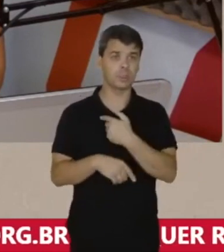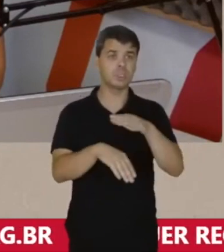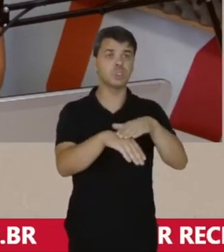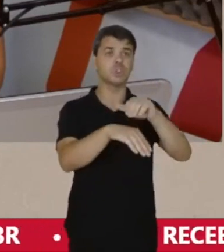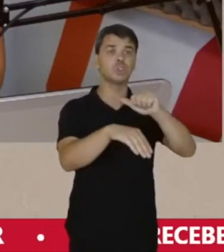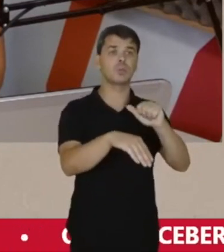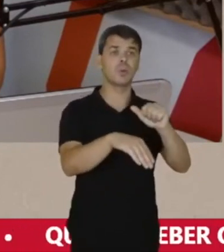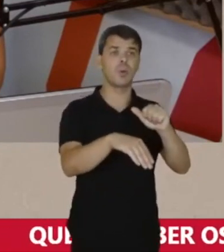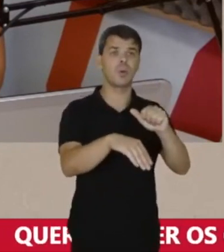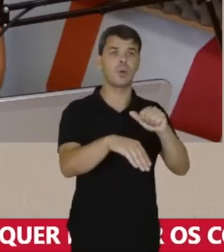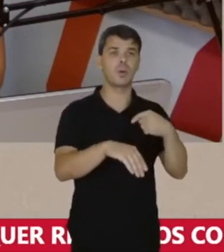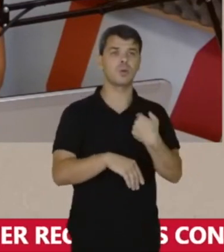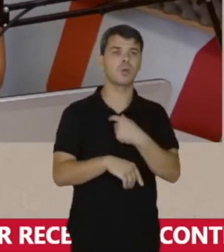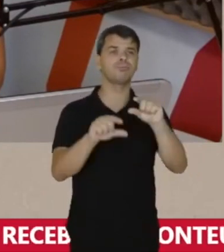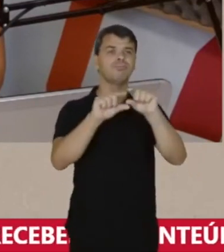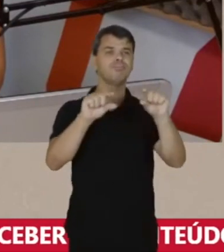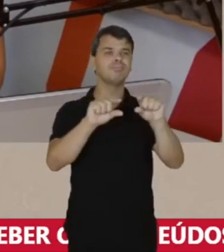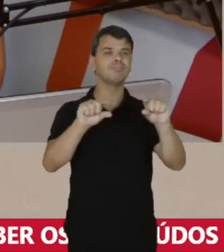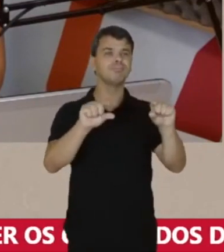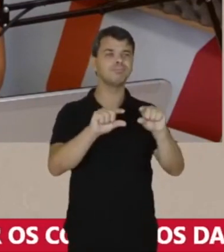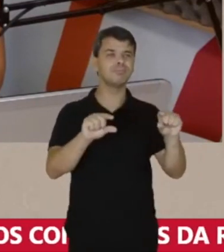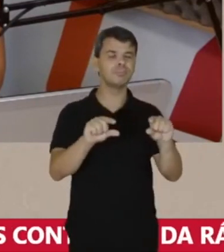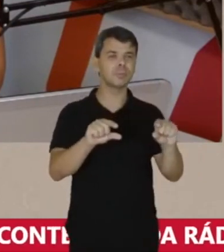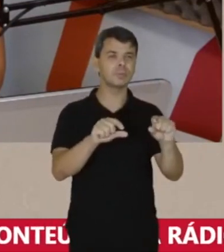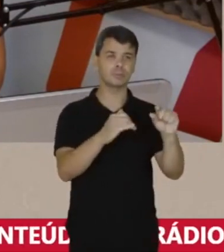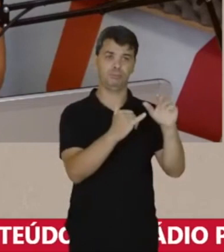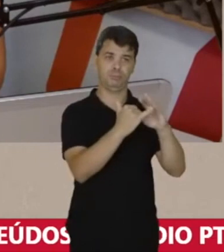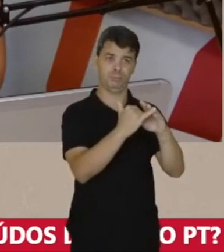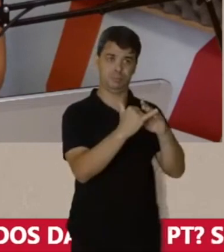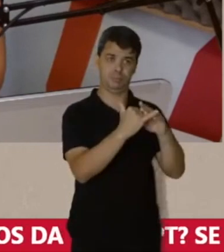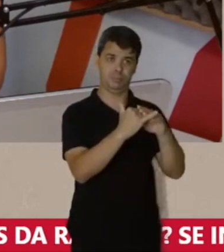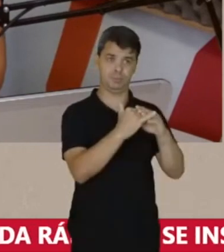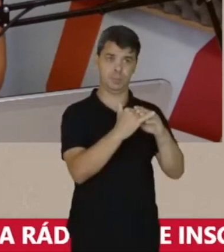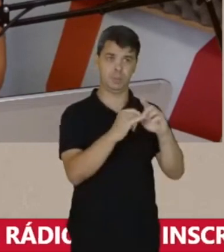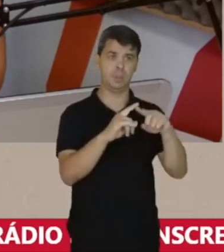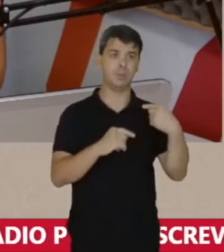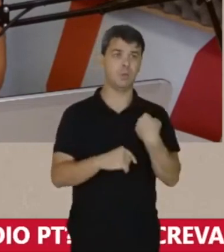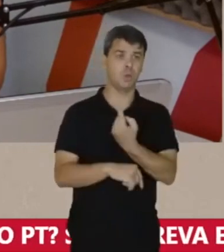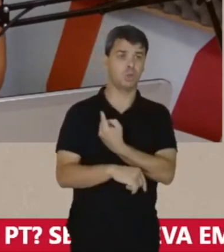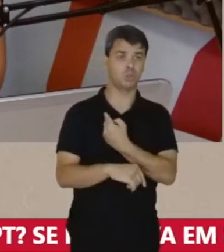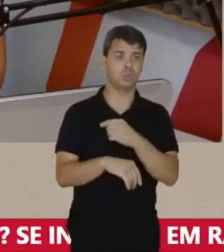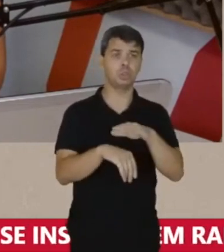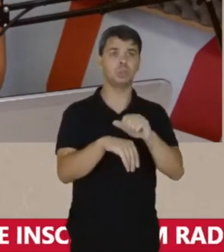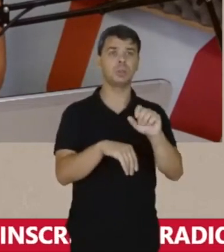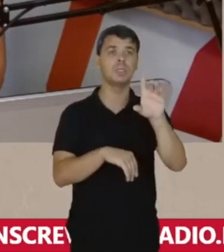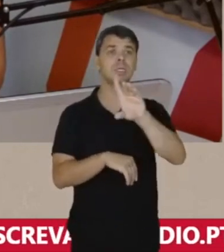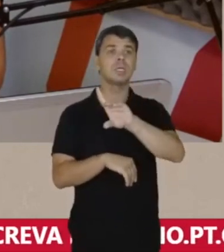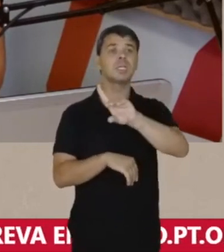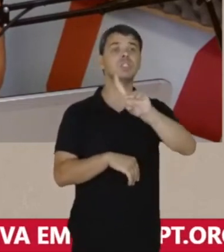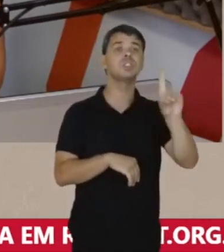chamou no nosso link para o YouTube, para a nossa transmissão, nós chamamos de Dia